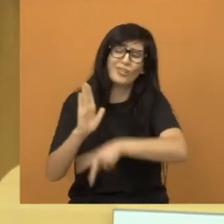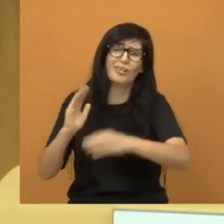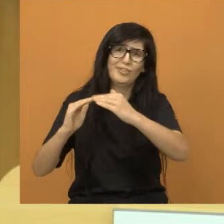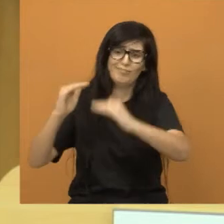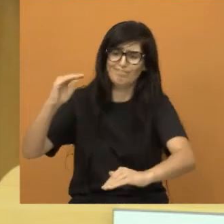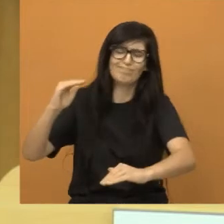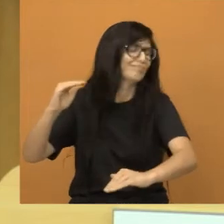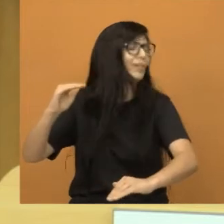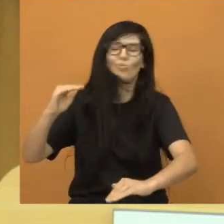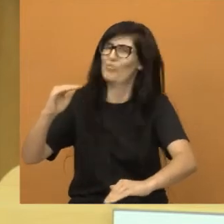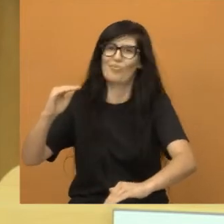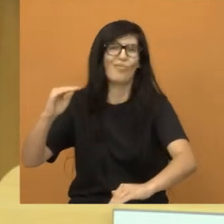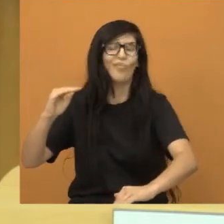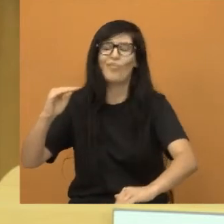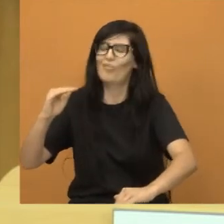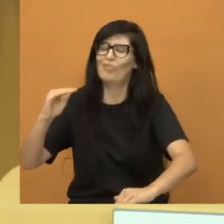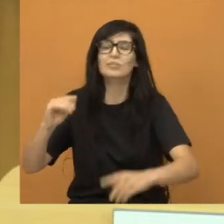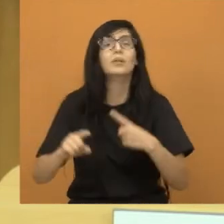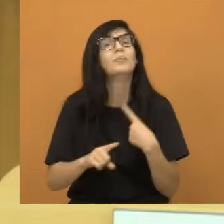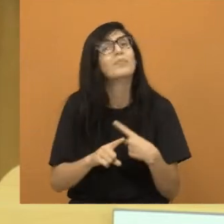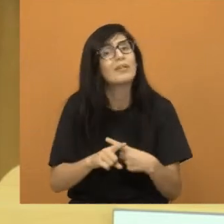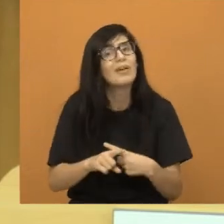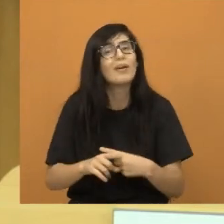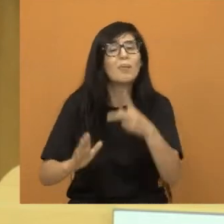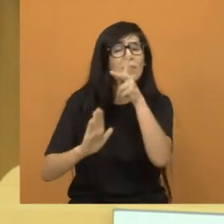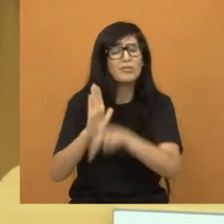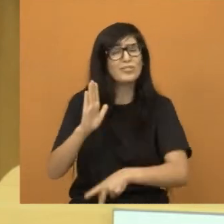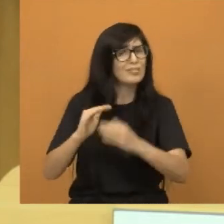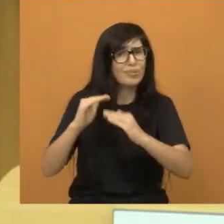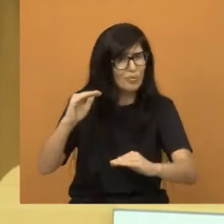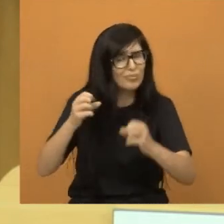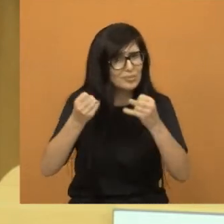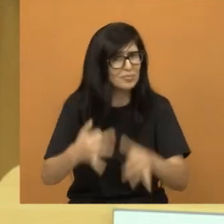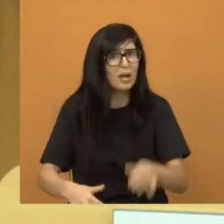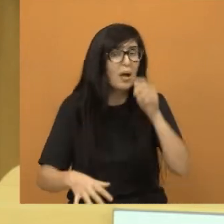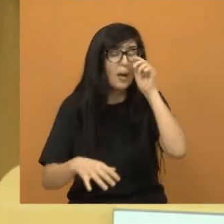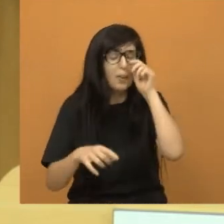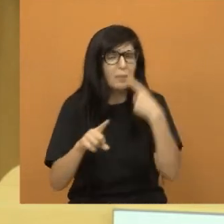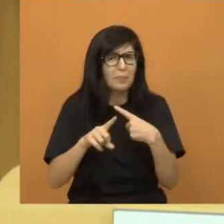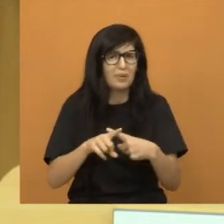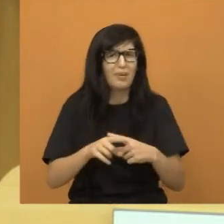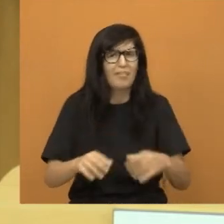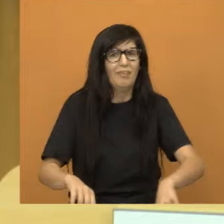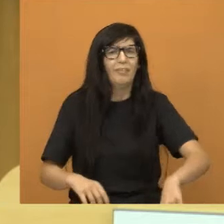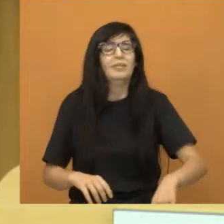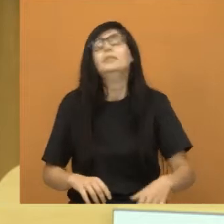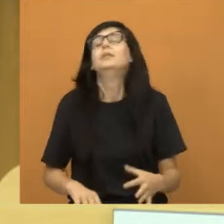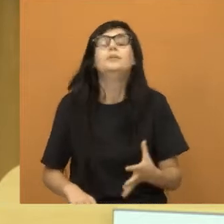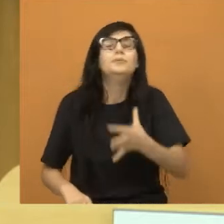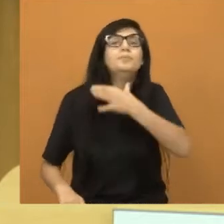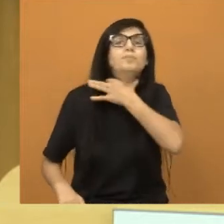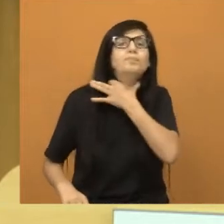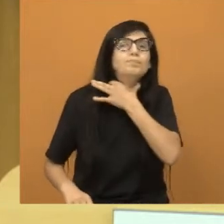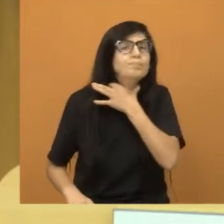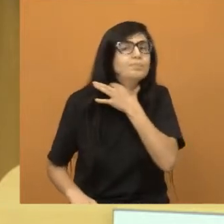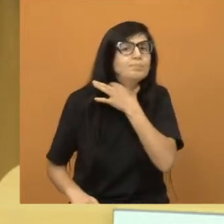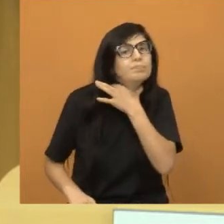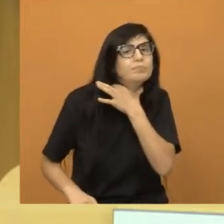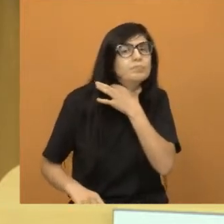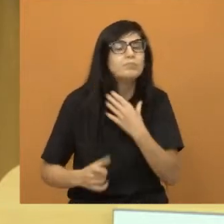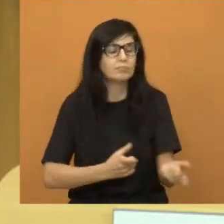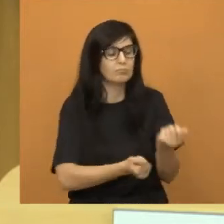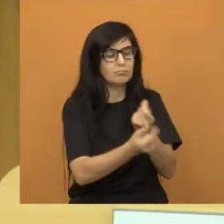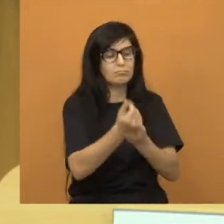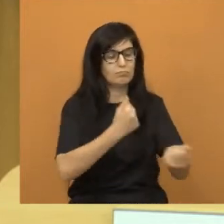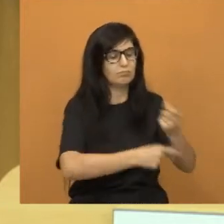nós estamos num momento de dificuldade financeira, baixa arrecadação no município, e o que eu coloquei aqui como argumento é